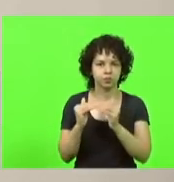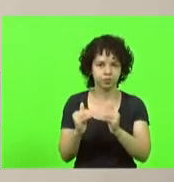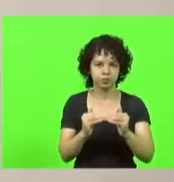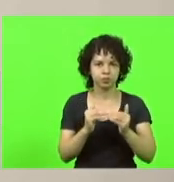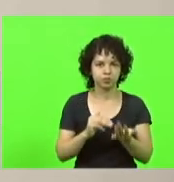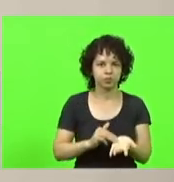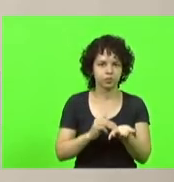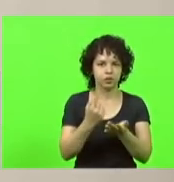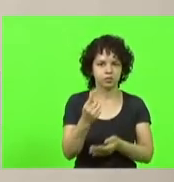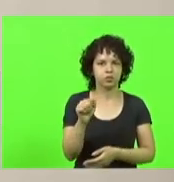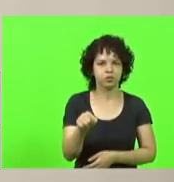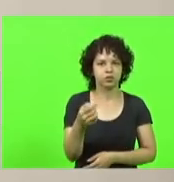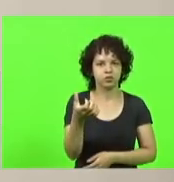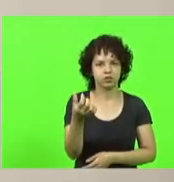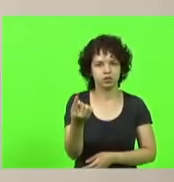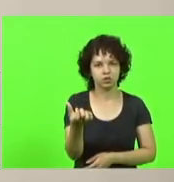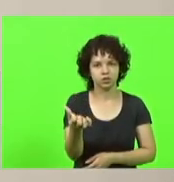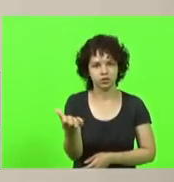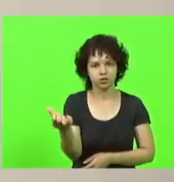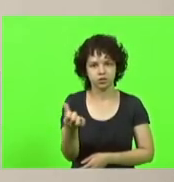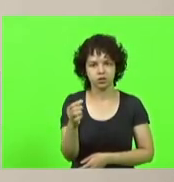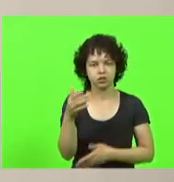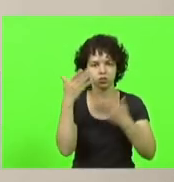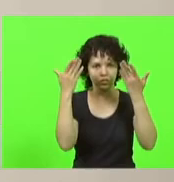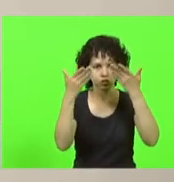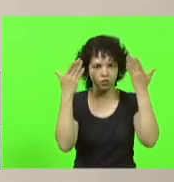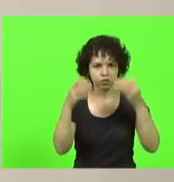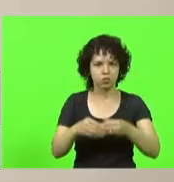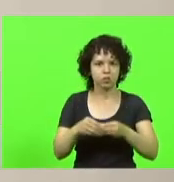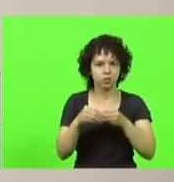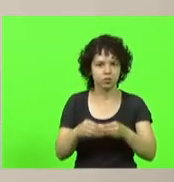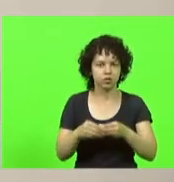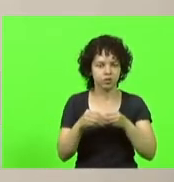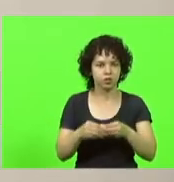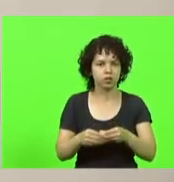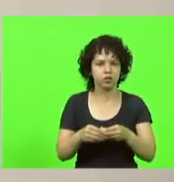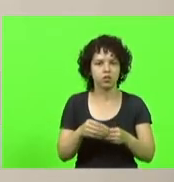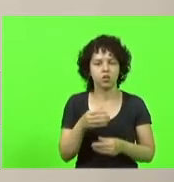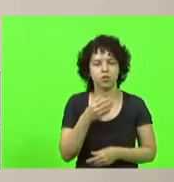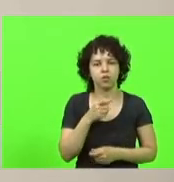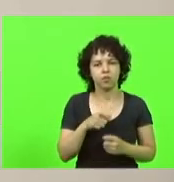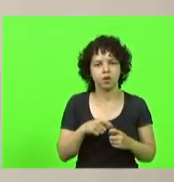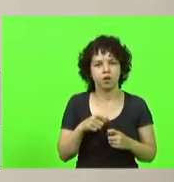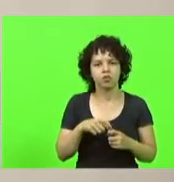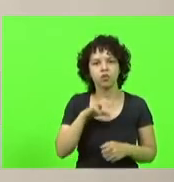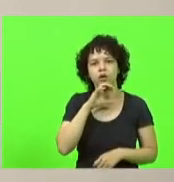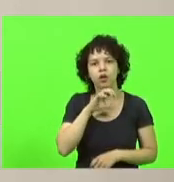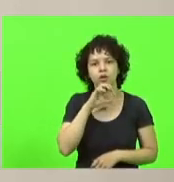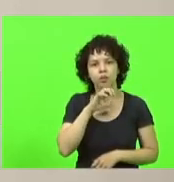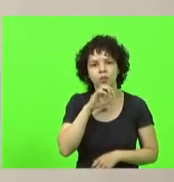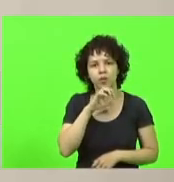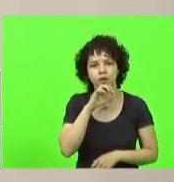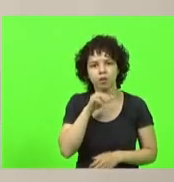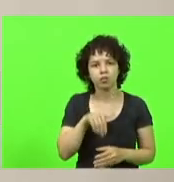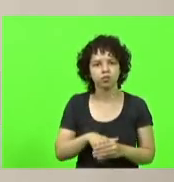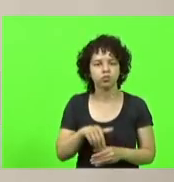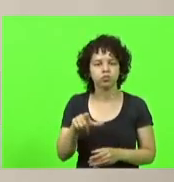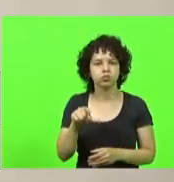Moção 1166, autor deputado José Milton Schaefer, cumprimentando o veterinário Mauro Vigílio Barzotto pela eleição para